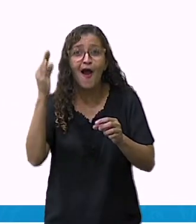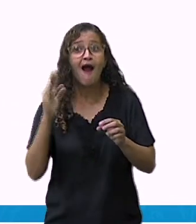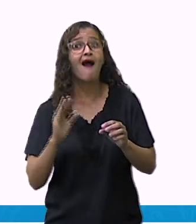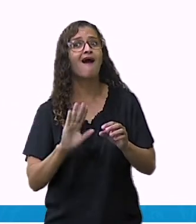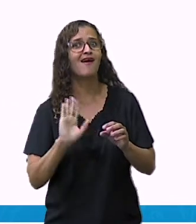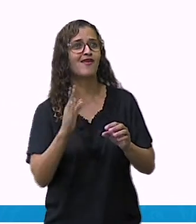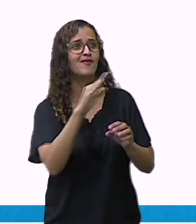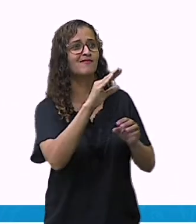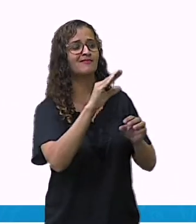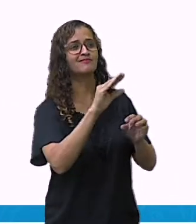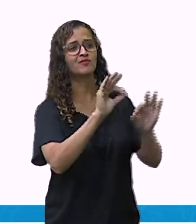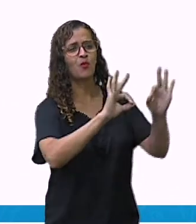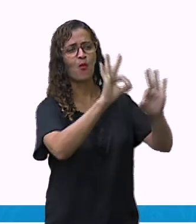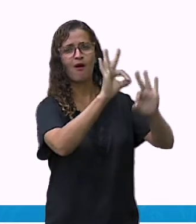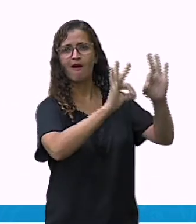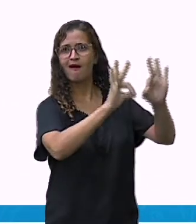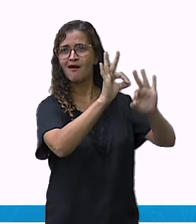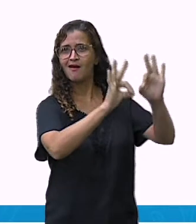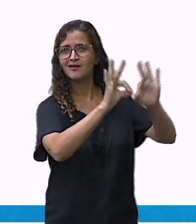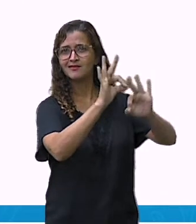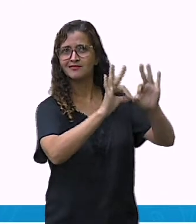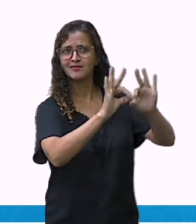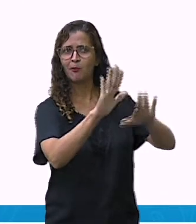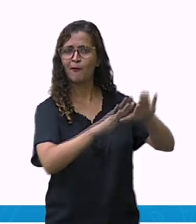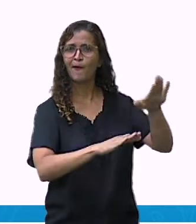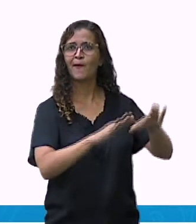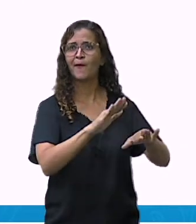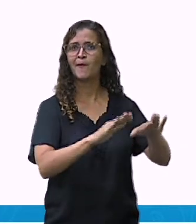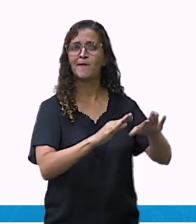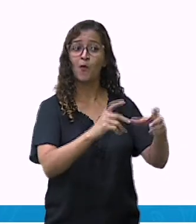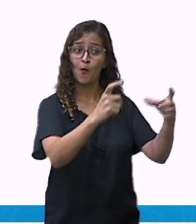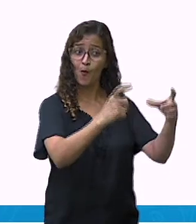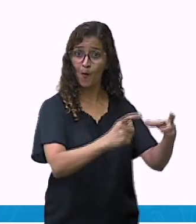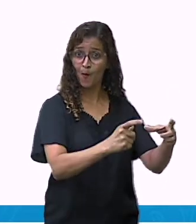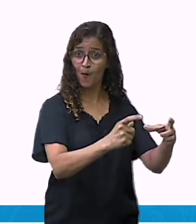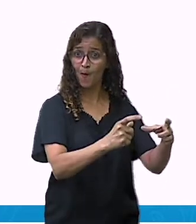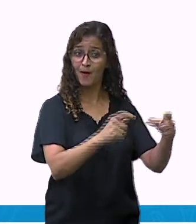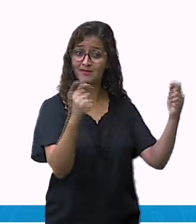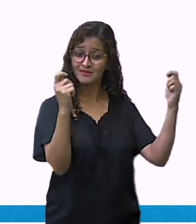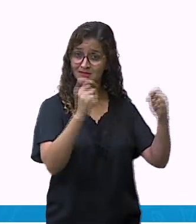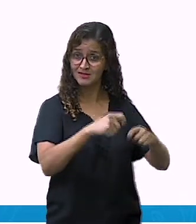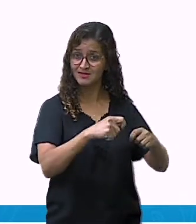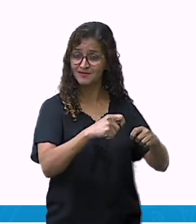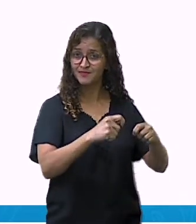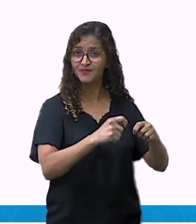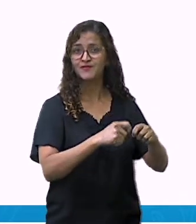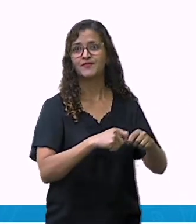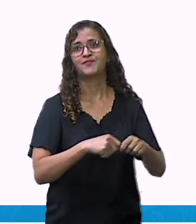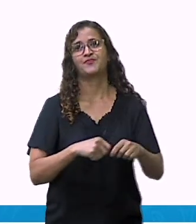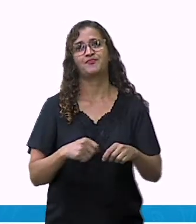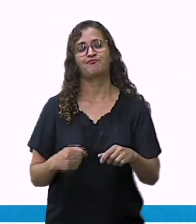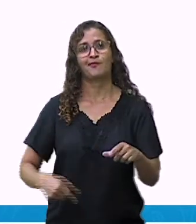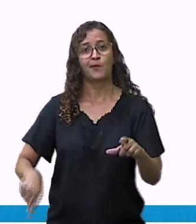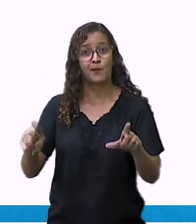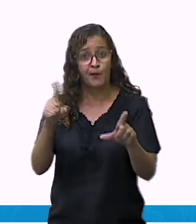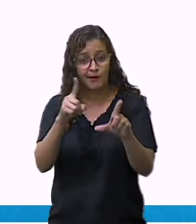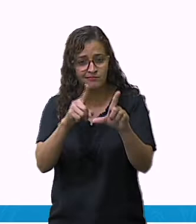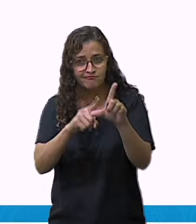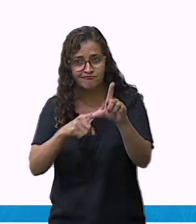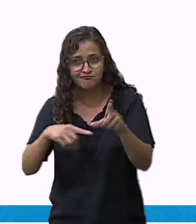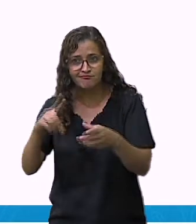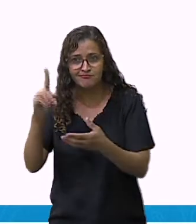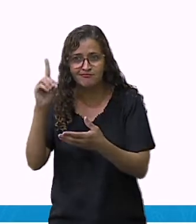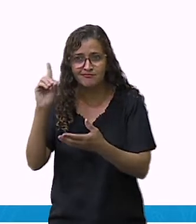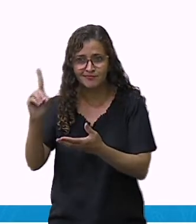pau mesmo, como decoração. Letra D, outro significado para a